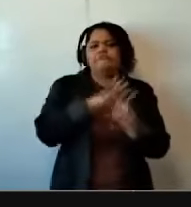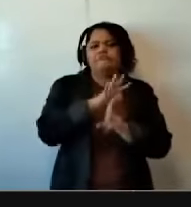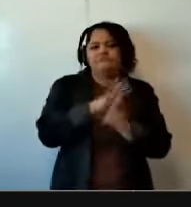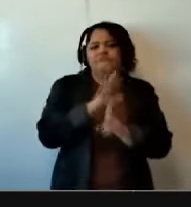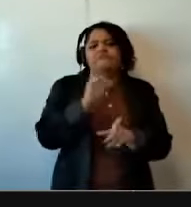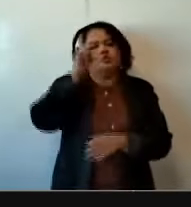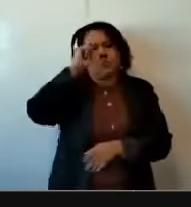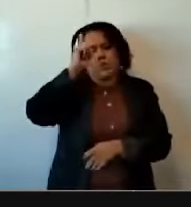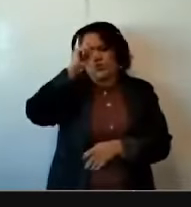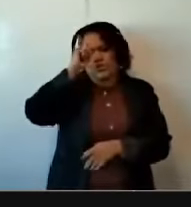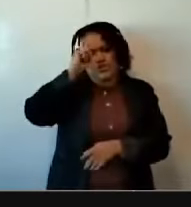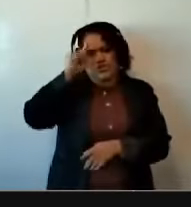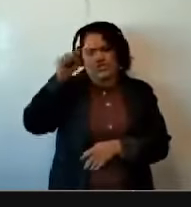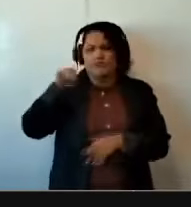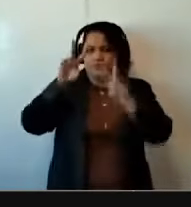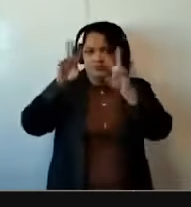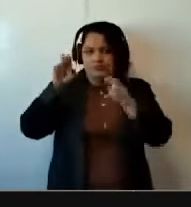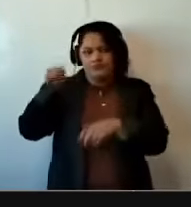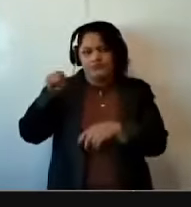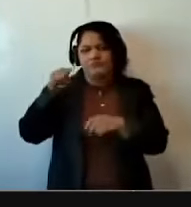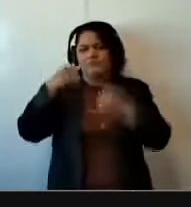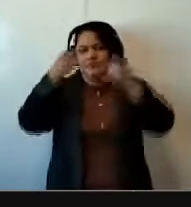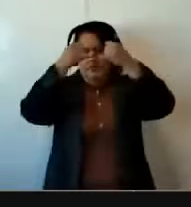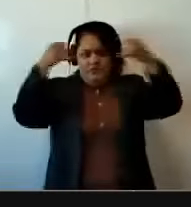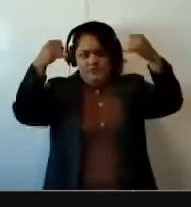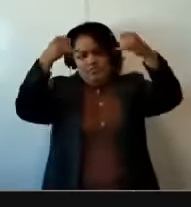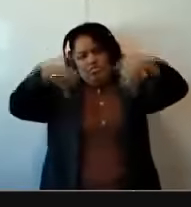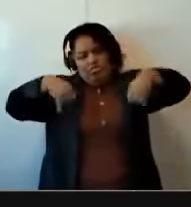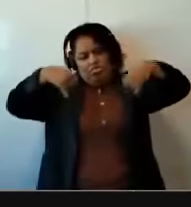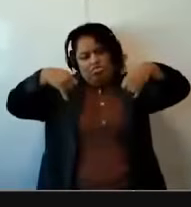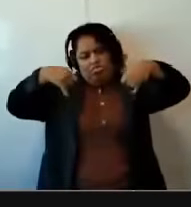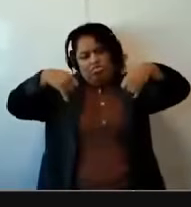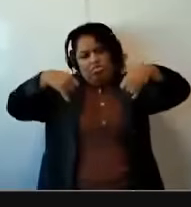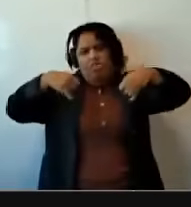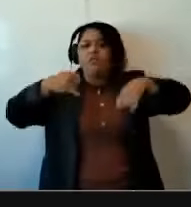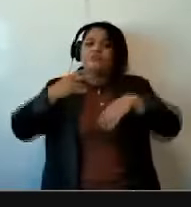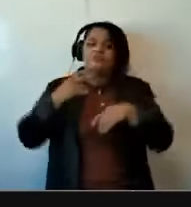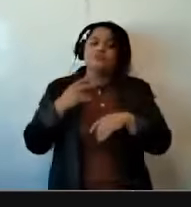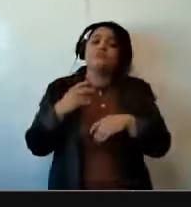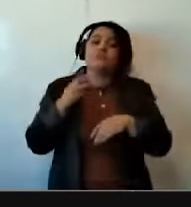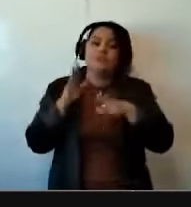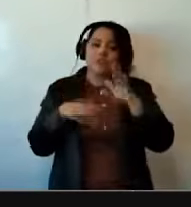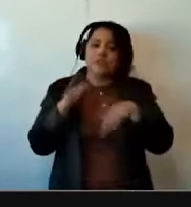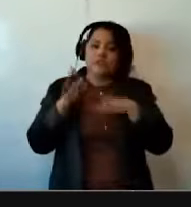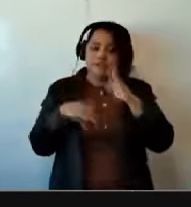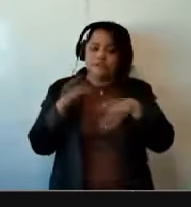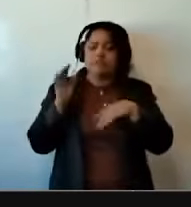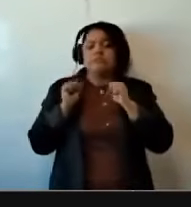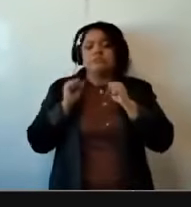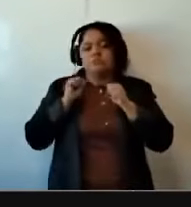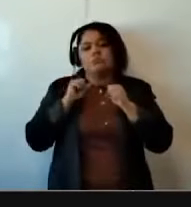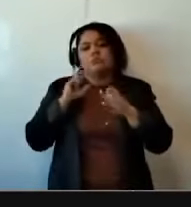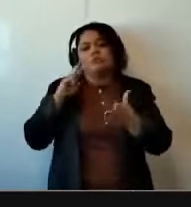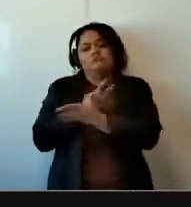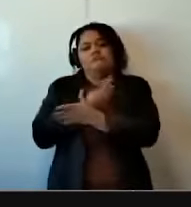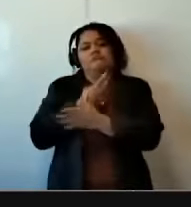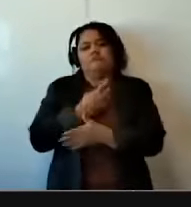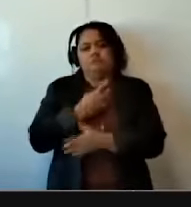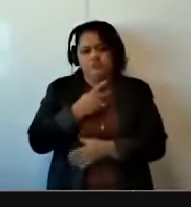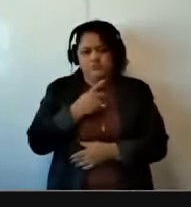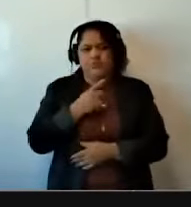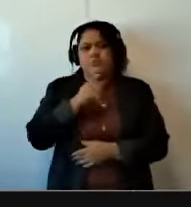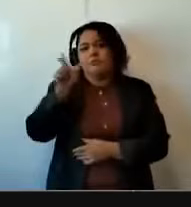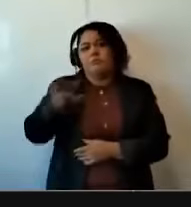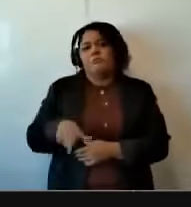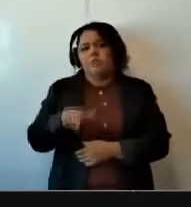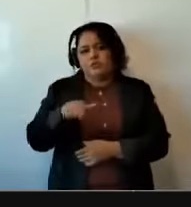assunto, desses fios que ficam pendurados na cidade, muitas das vezes provoca até um acidente, né, nas pessoas. E eu acho que é o primeiro